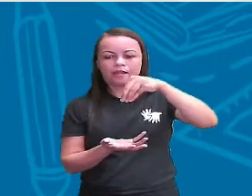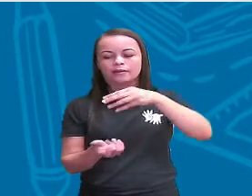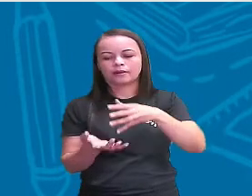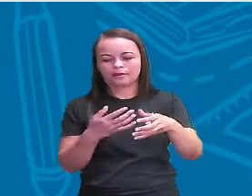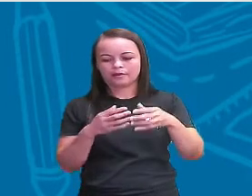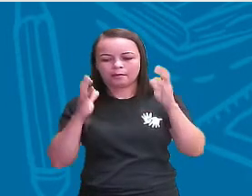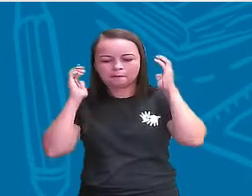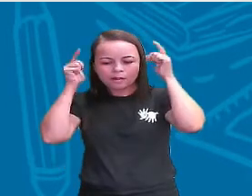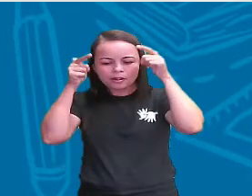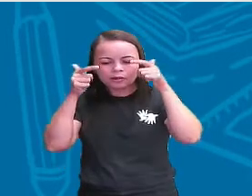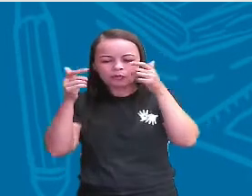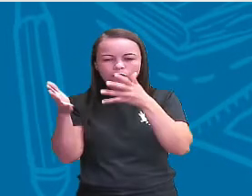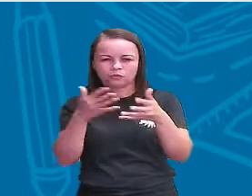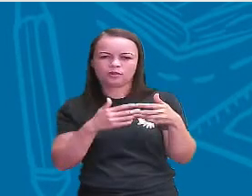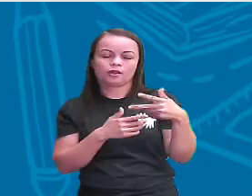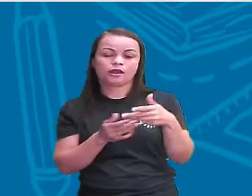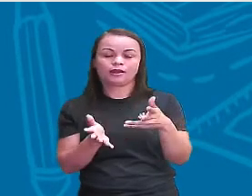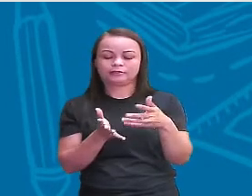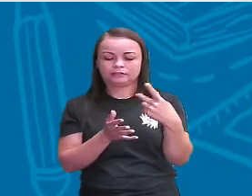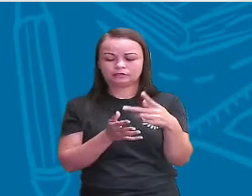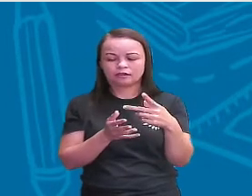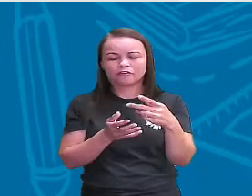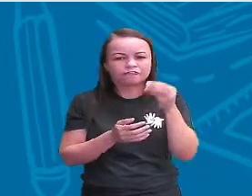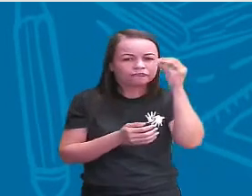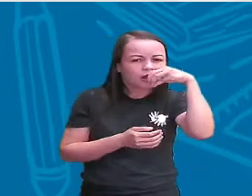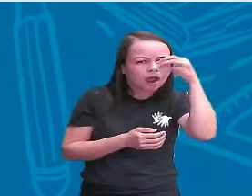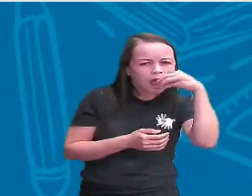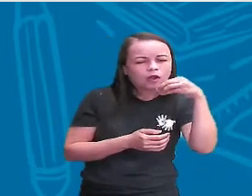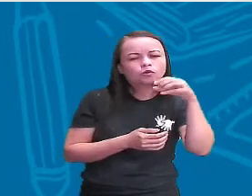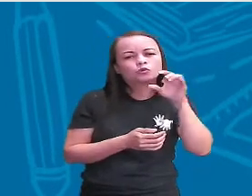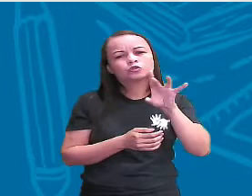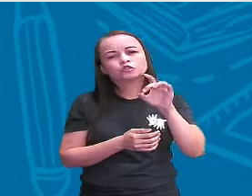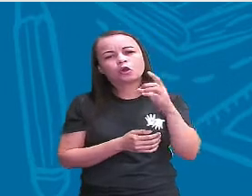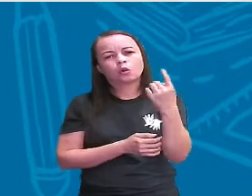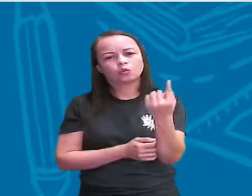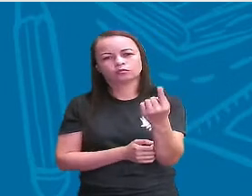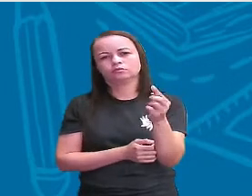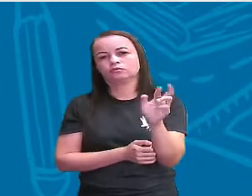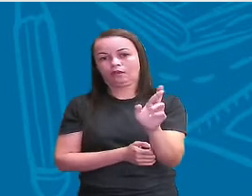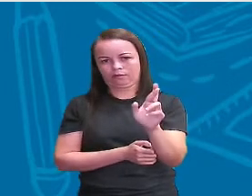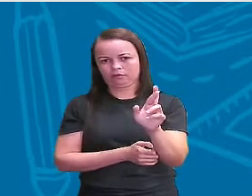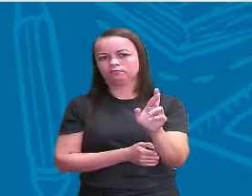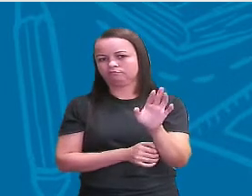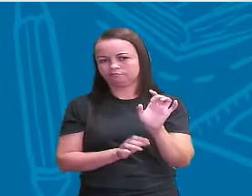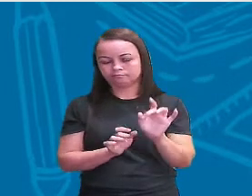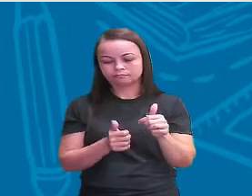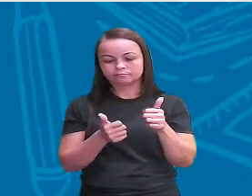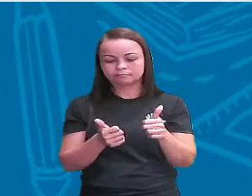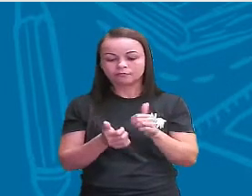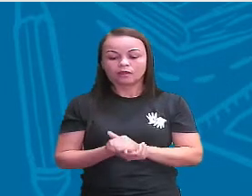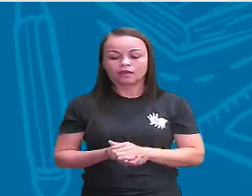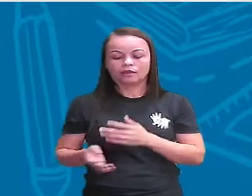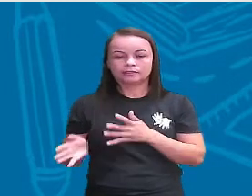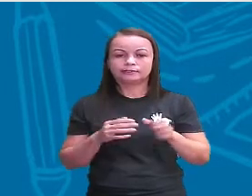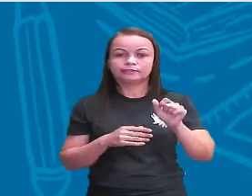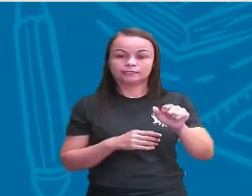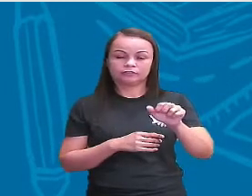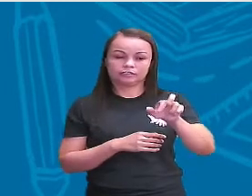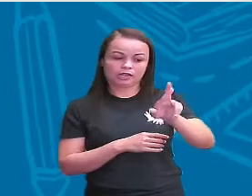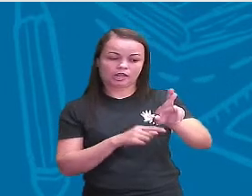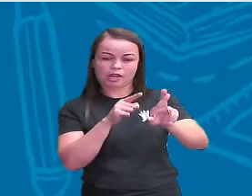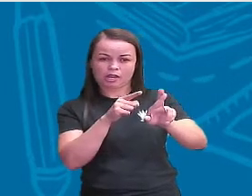esse som é fraco, é um som brando. Então, se faz necessário um R apenas. Se eu colocasse dois R's